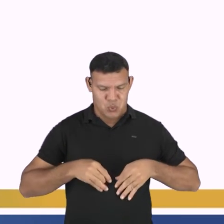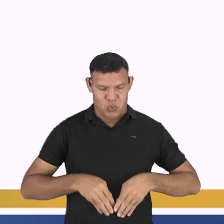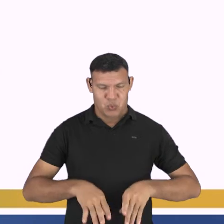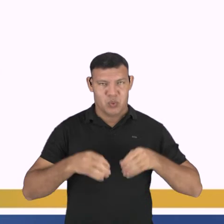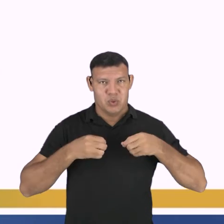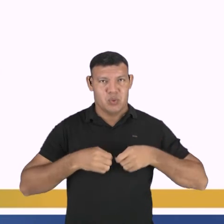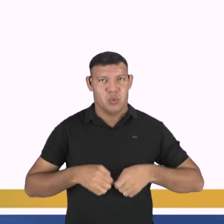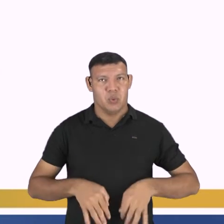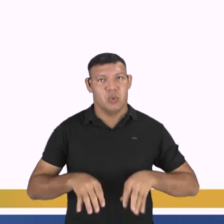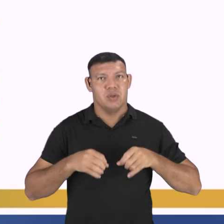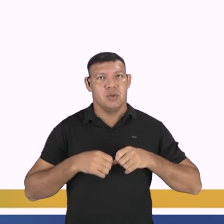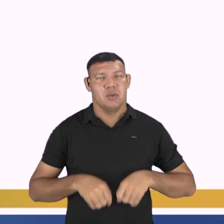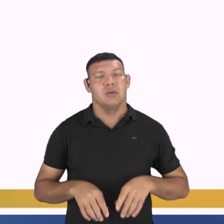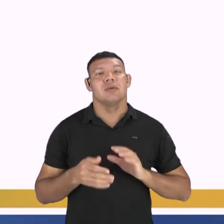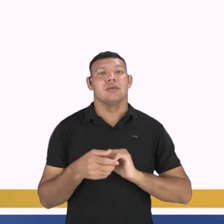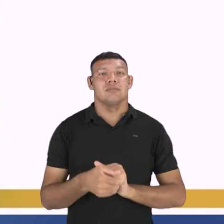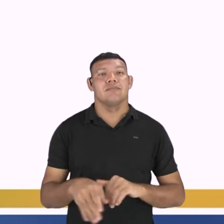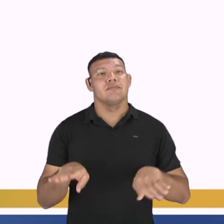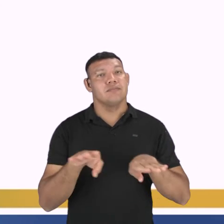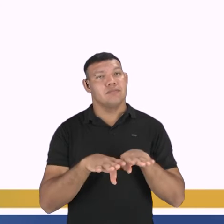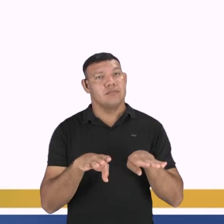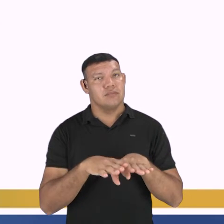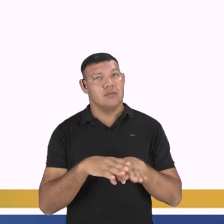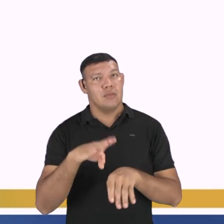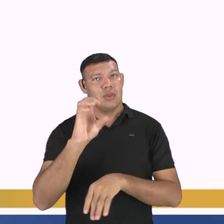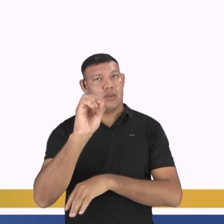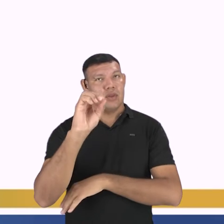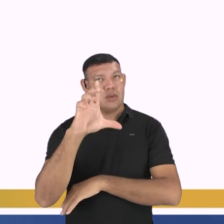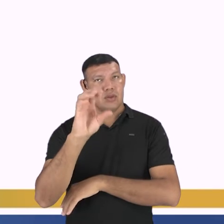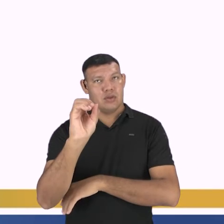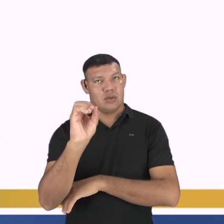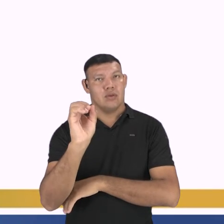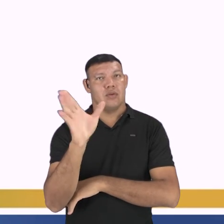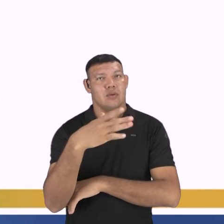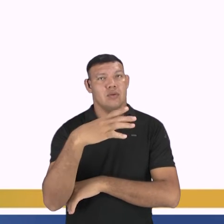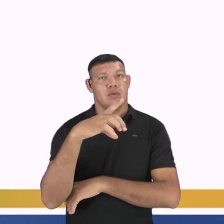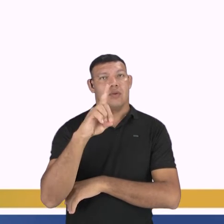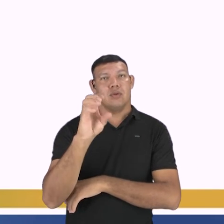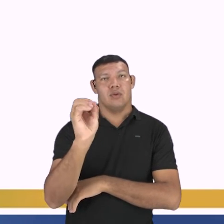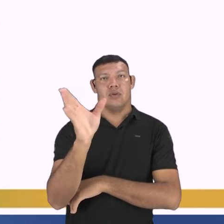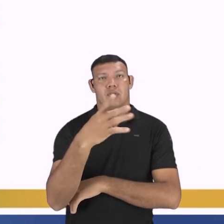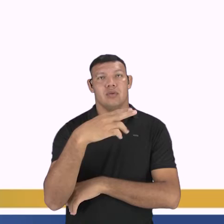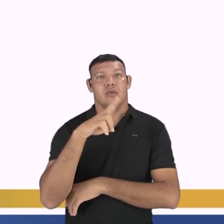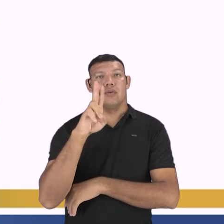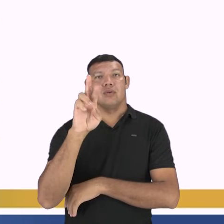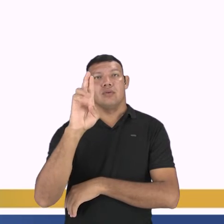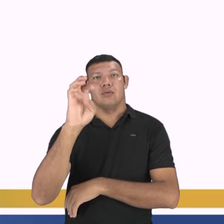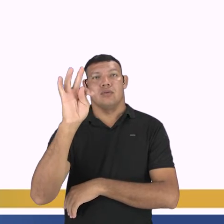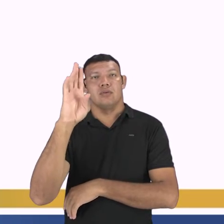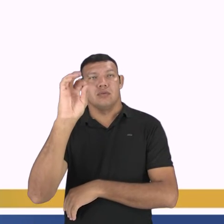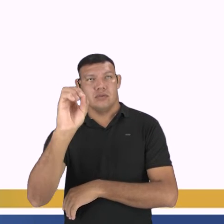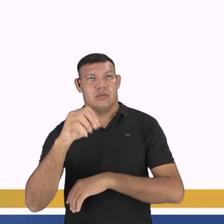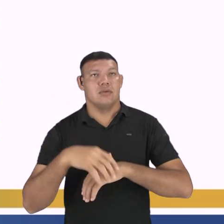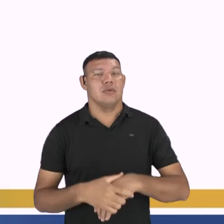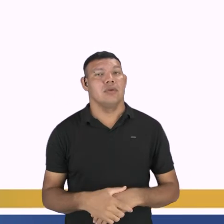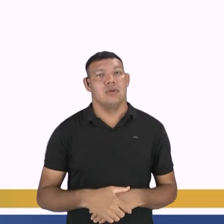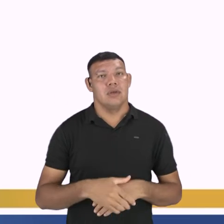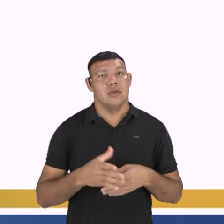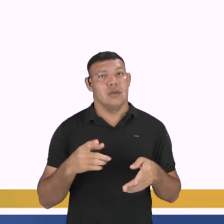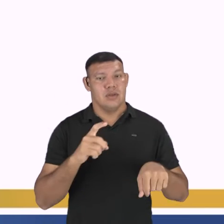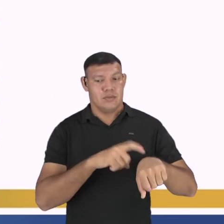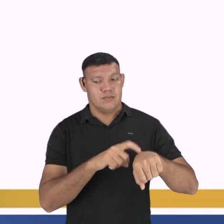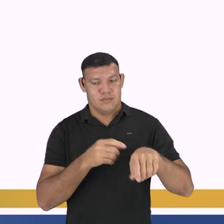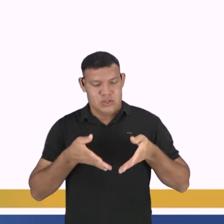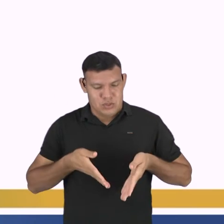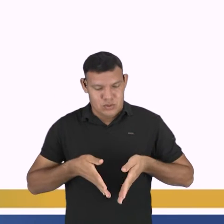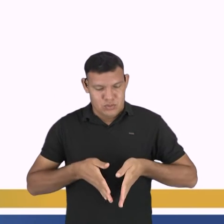durante a menstruação. O colo do útero, também chamado de cérvix, abre-se na vagina. Na hora do parto, né, por exemplo,